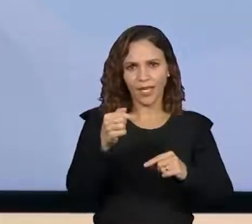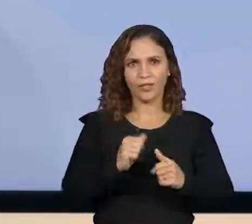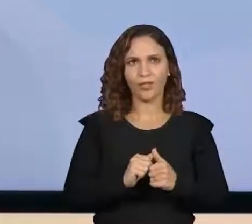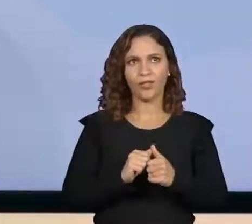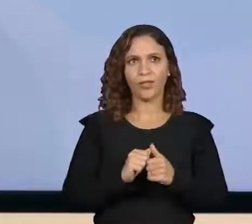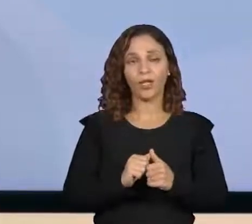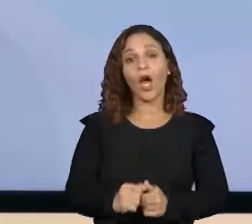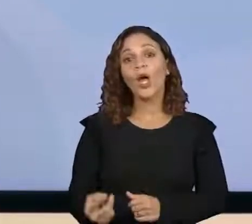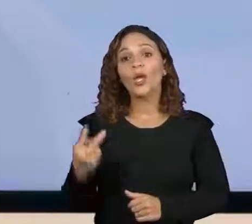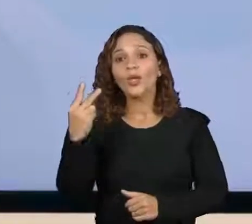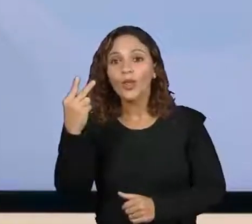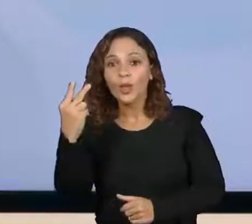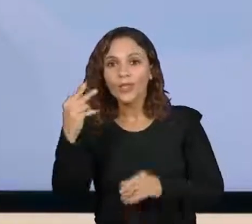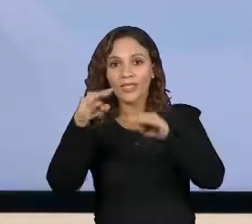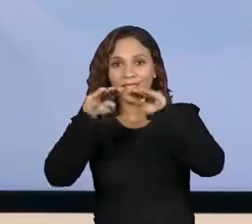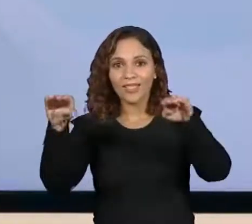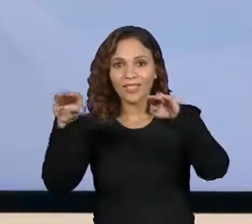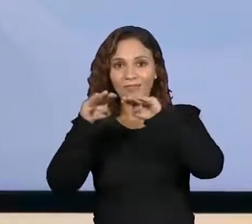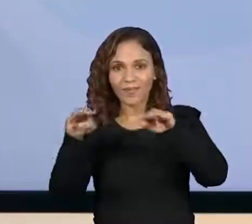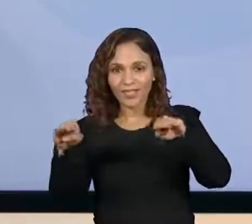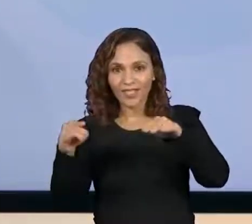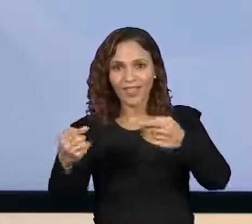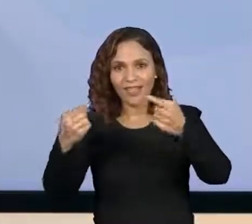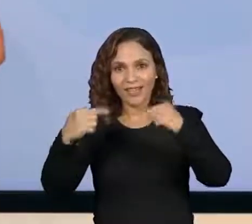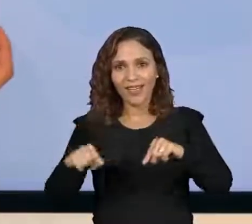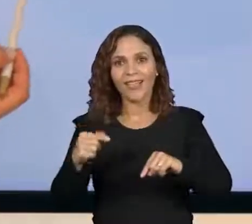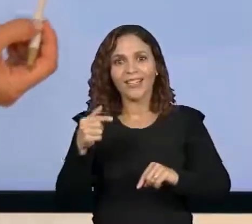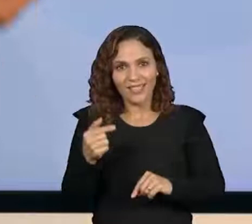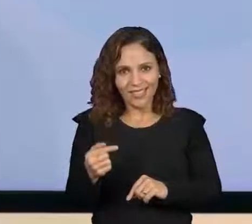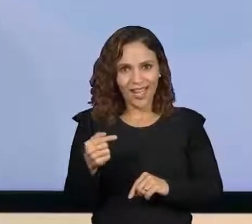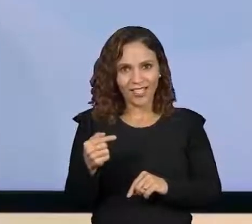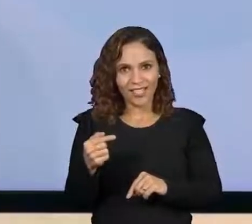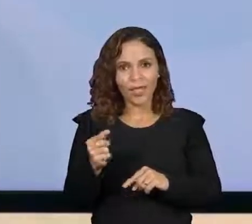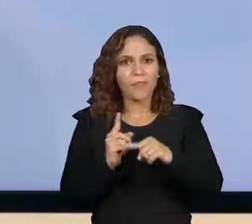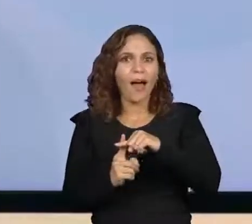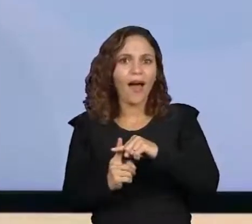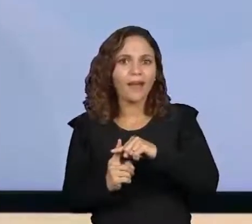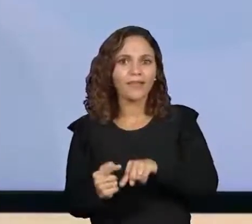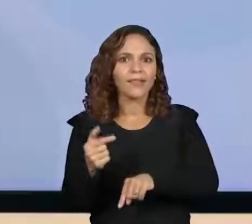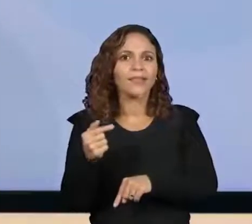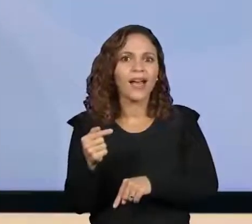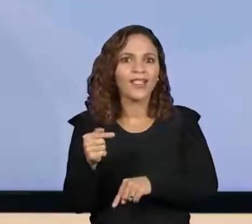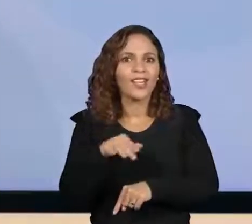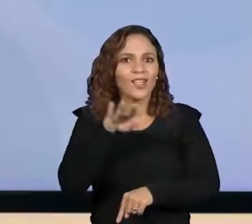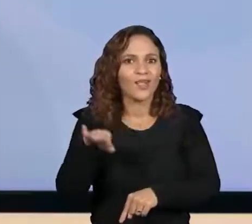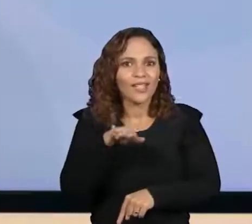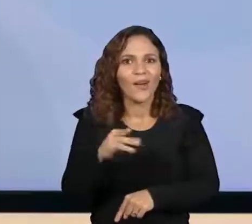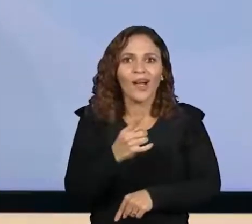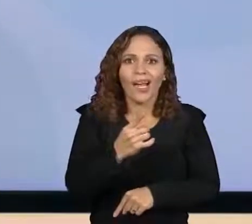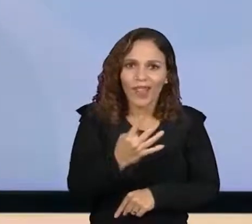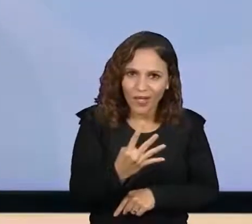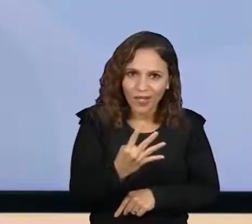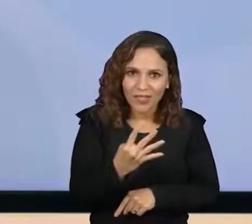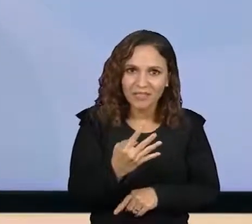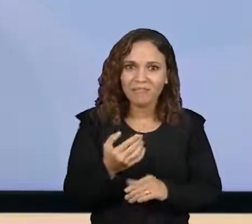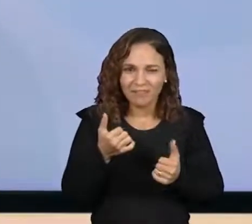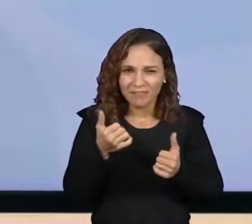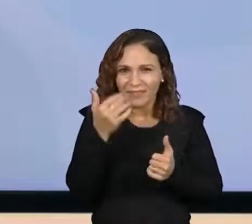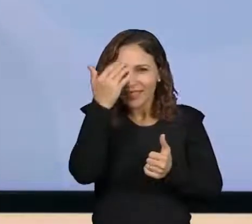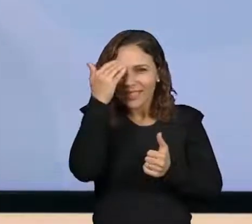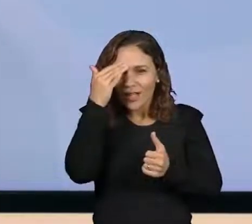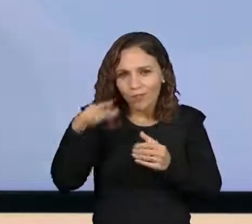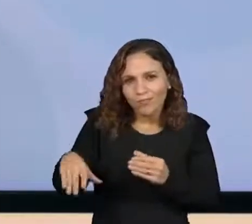7 e aumentando essa sequência? Que tal se eu fizer assim? Olha